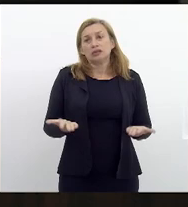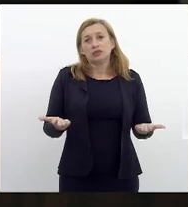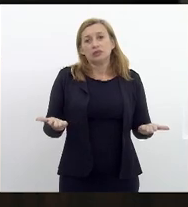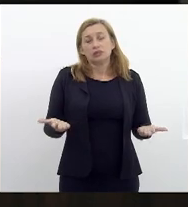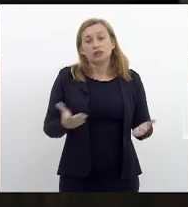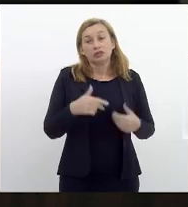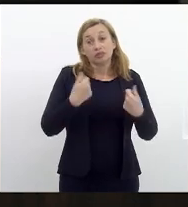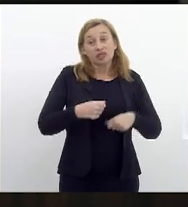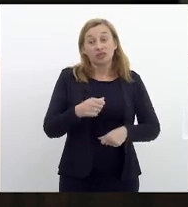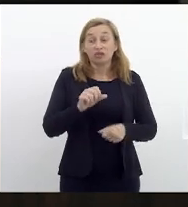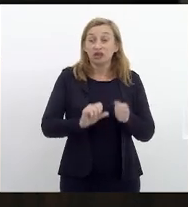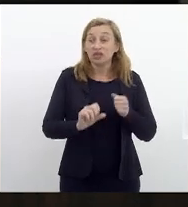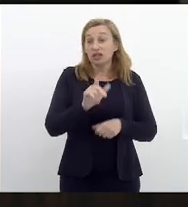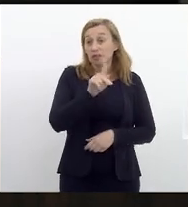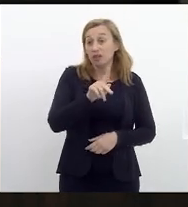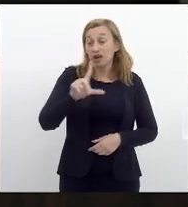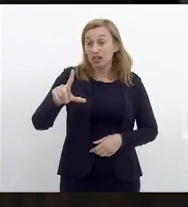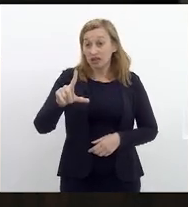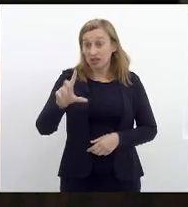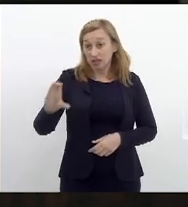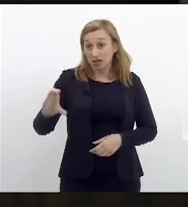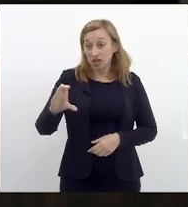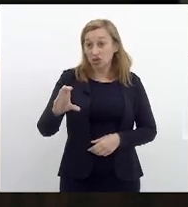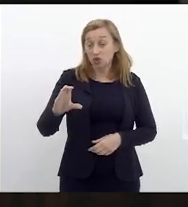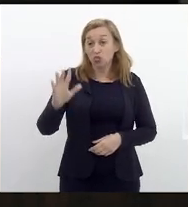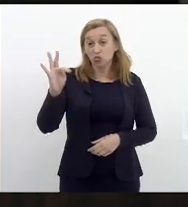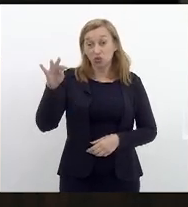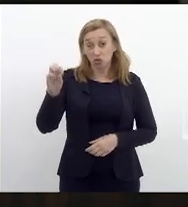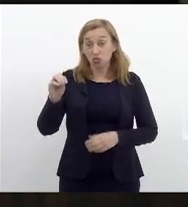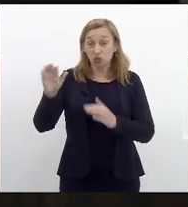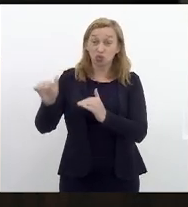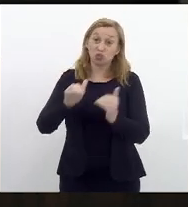o PLC do Fundo Soberano.